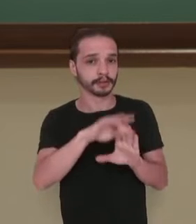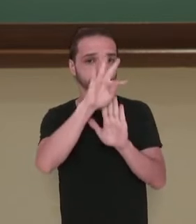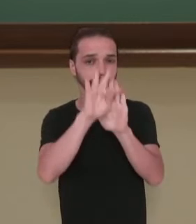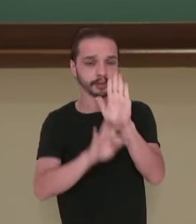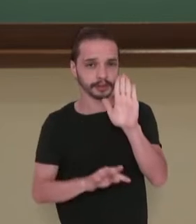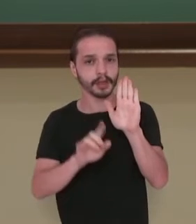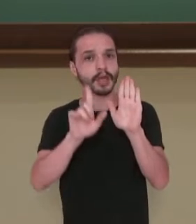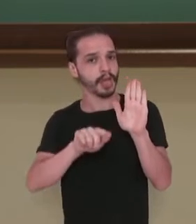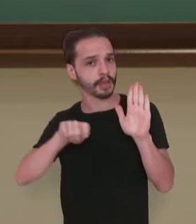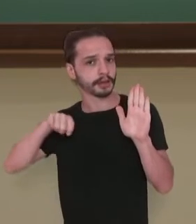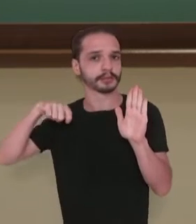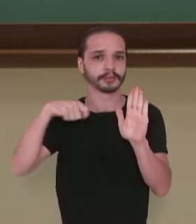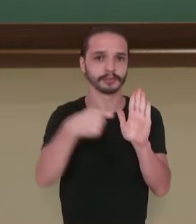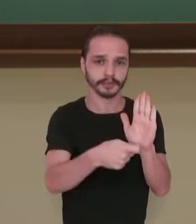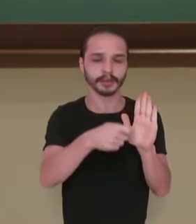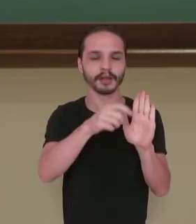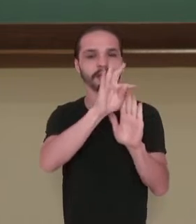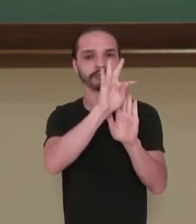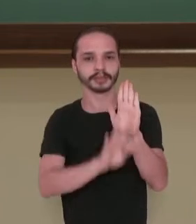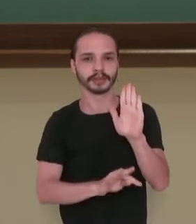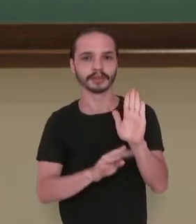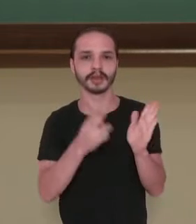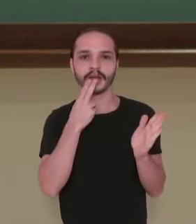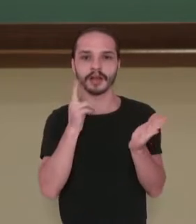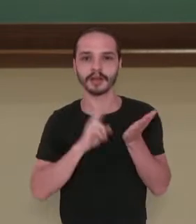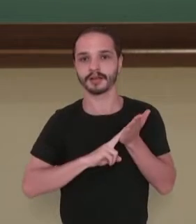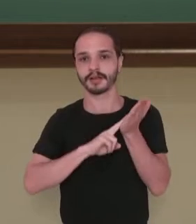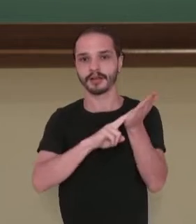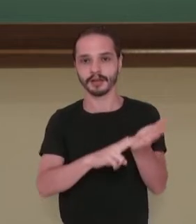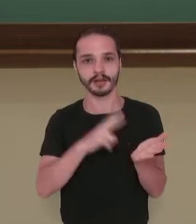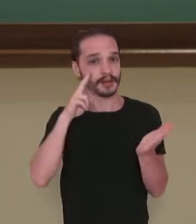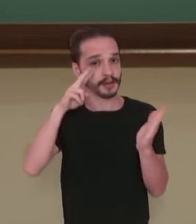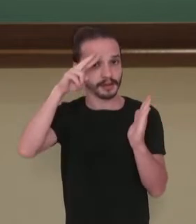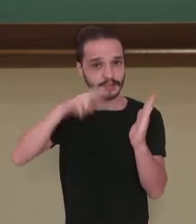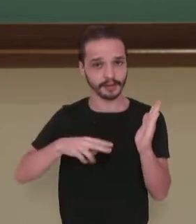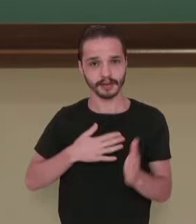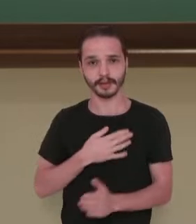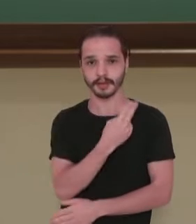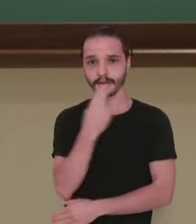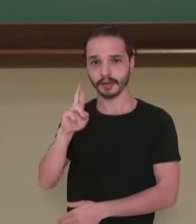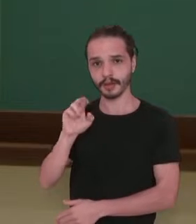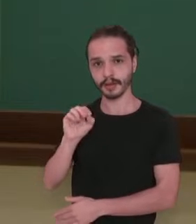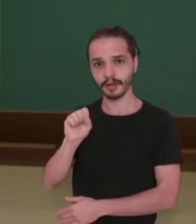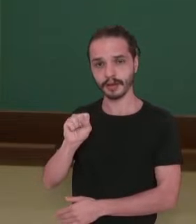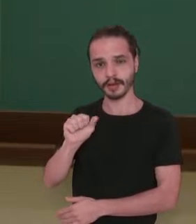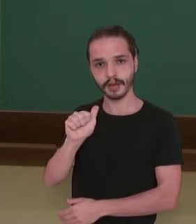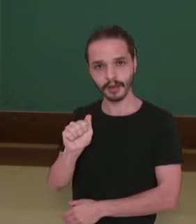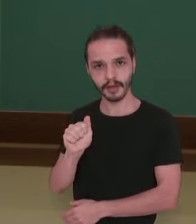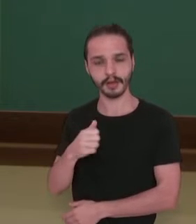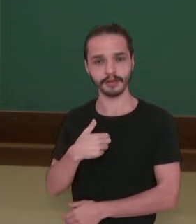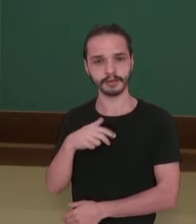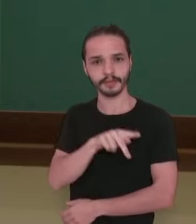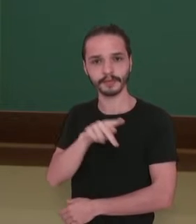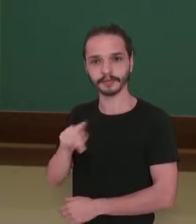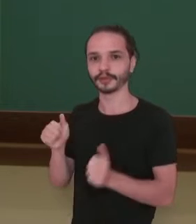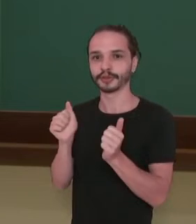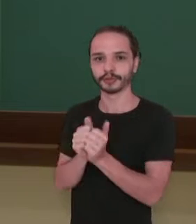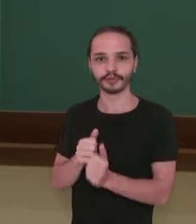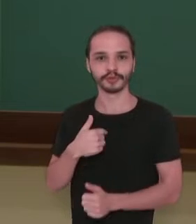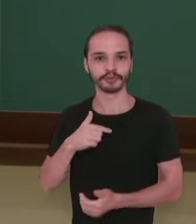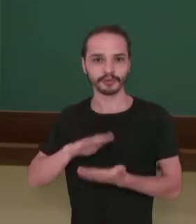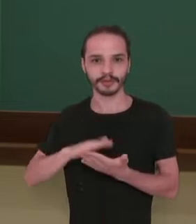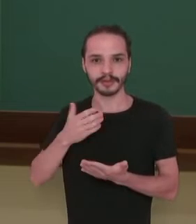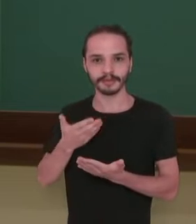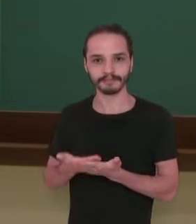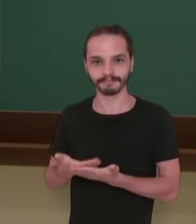seja considerado uma carta do leitor, certo? Eu sou a professora Rosa Helena Bueno, estou aqui com o meu colega